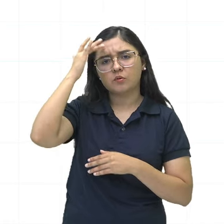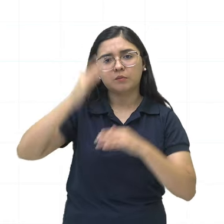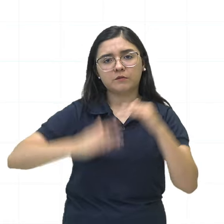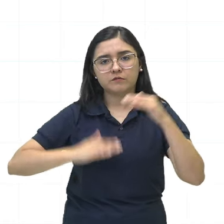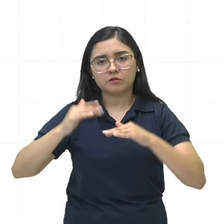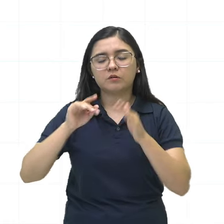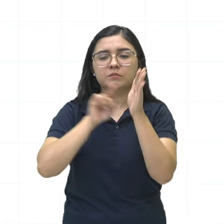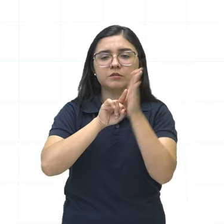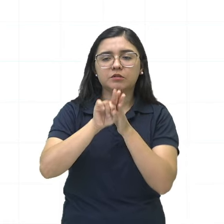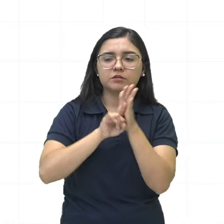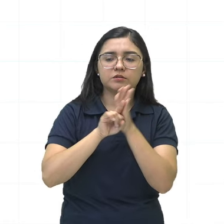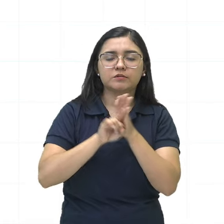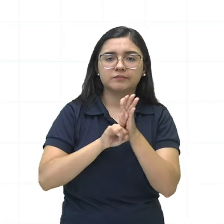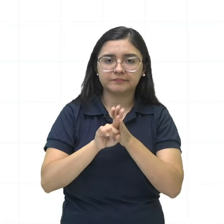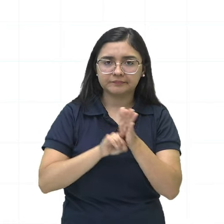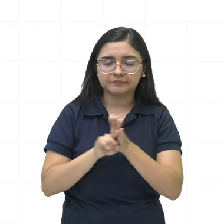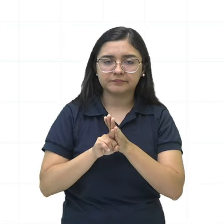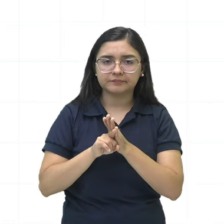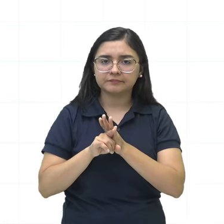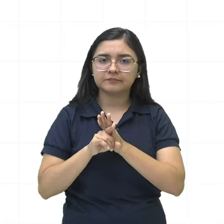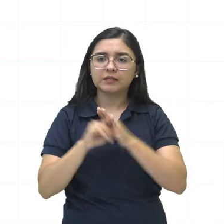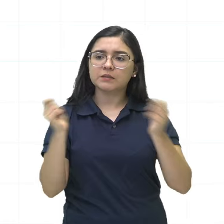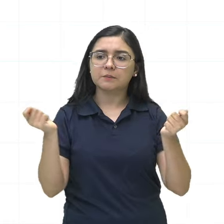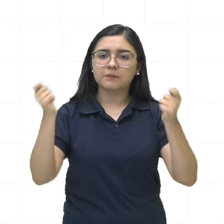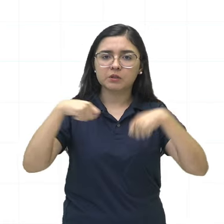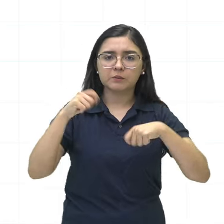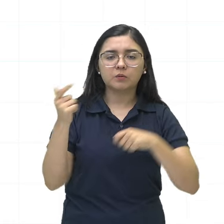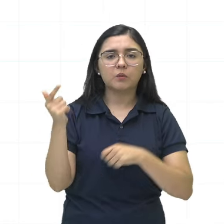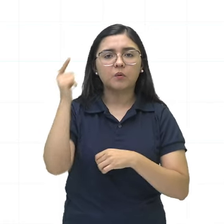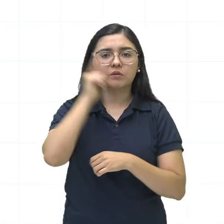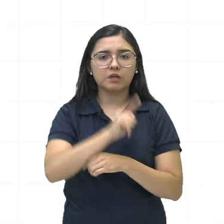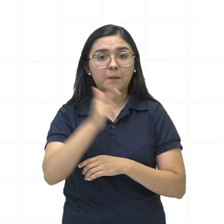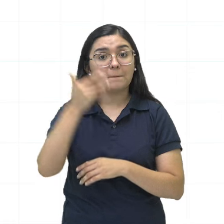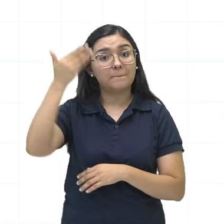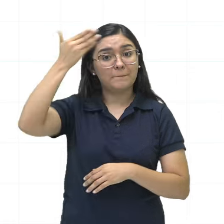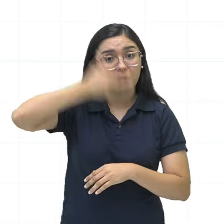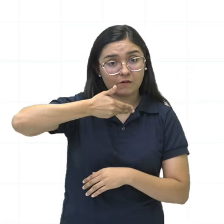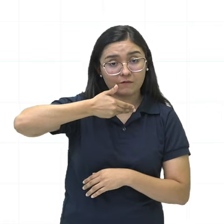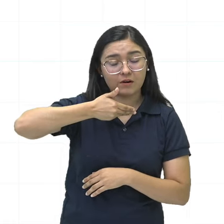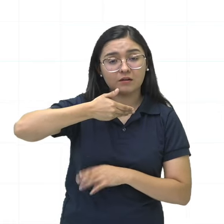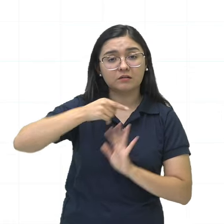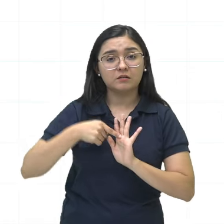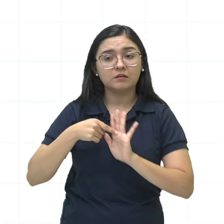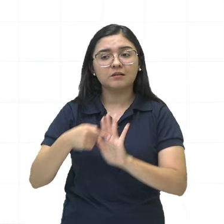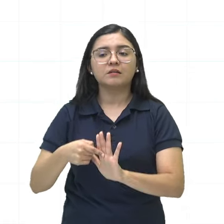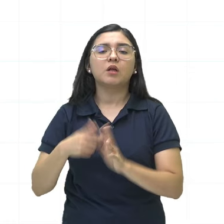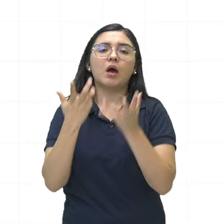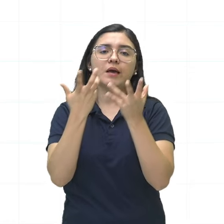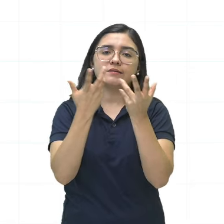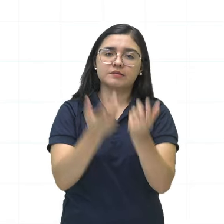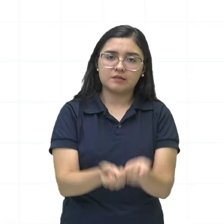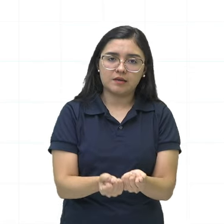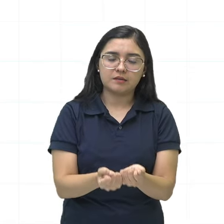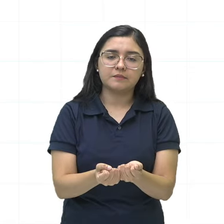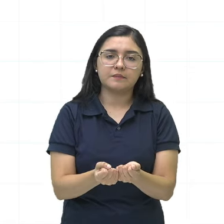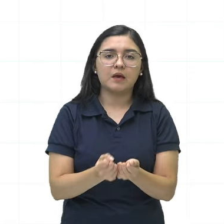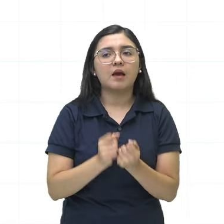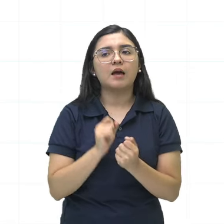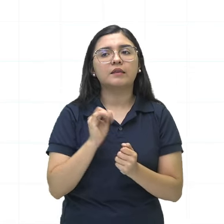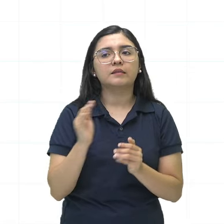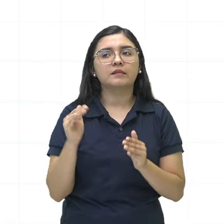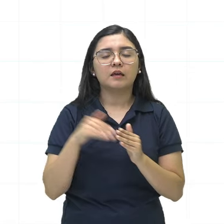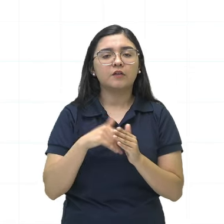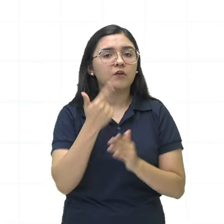essa hipótese e ele consegue comprovar essa hipótese, ela é válida até que vem